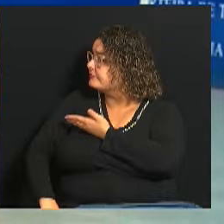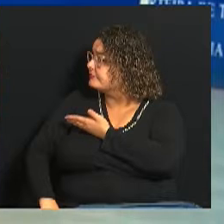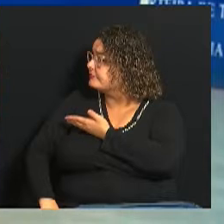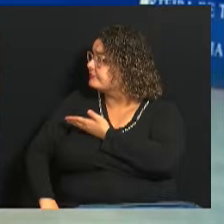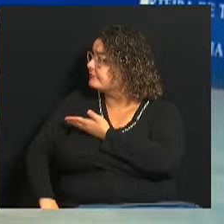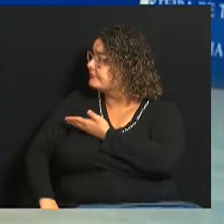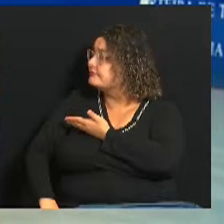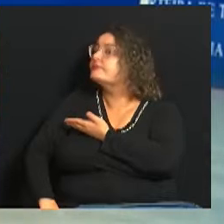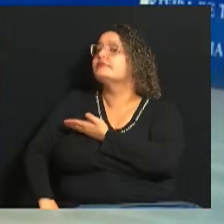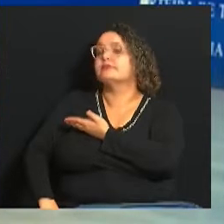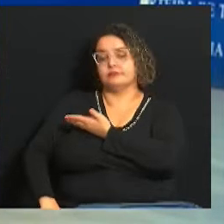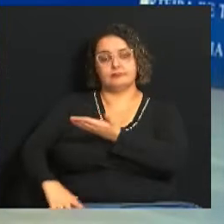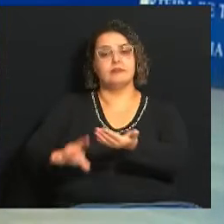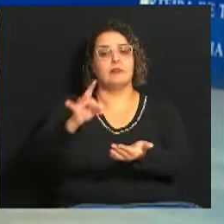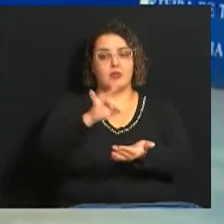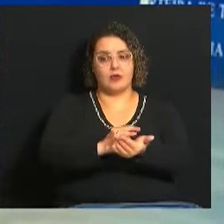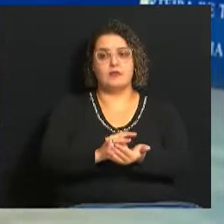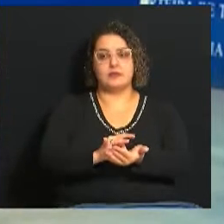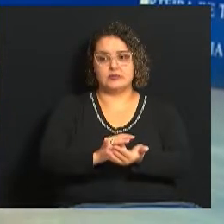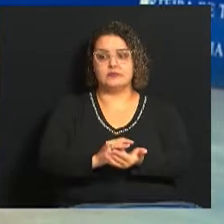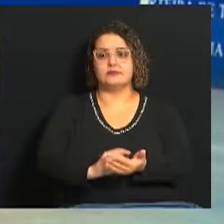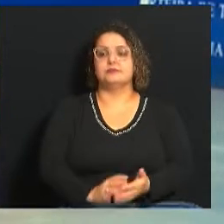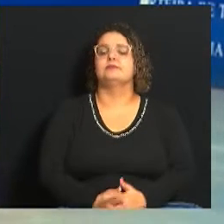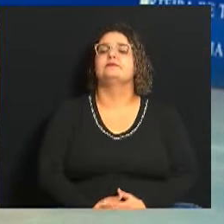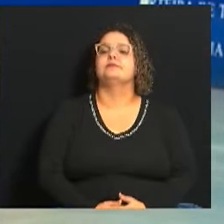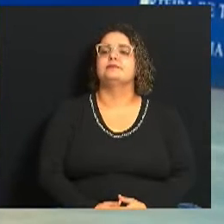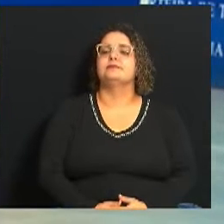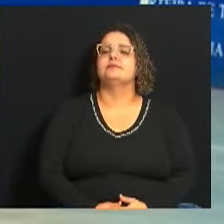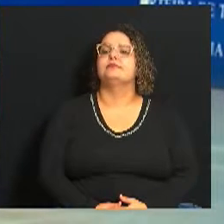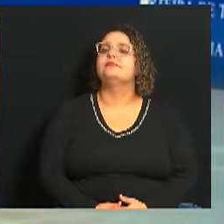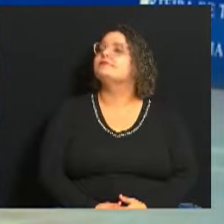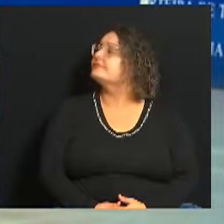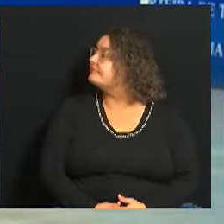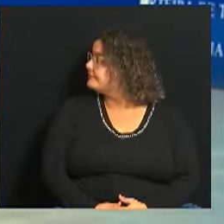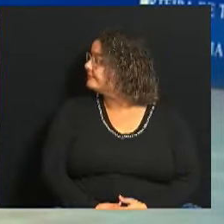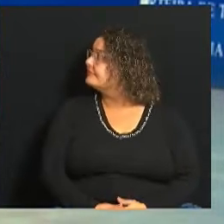página oficial da empresa no LinkedIn, no